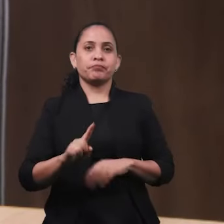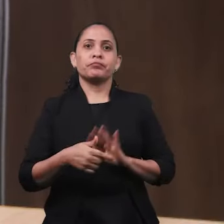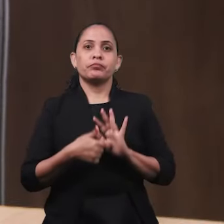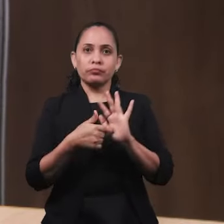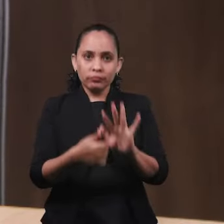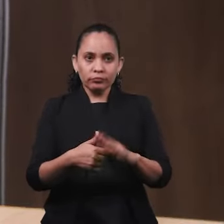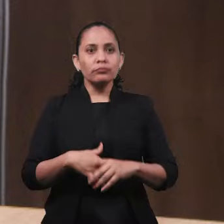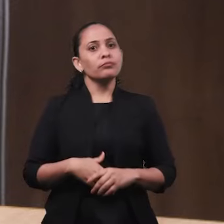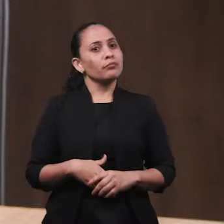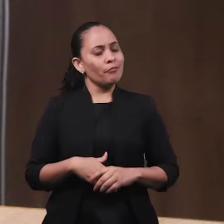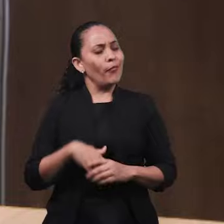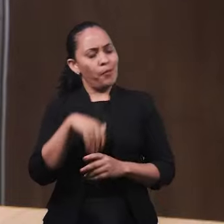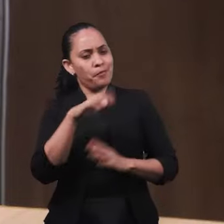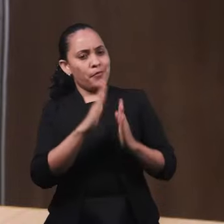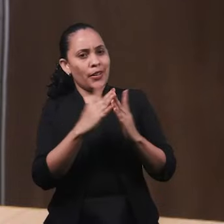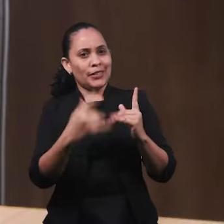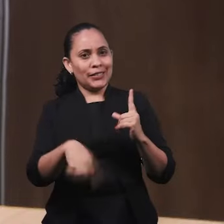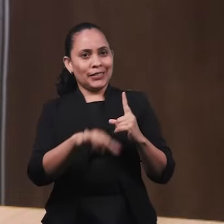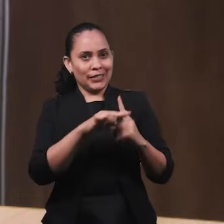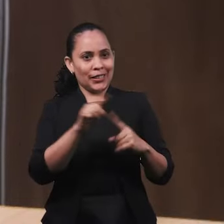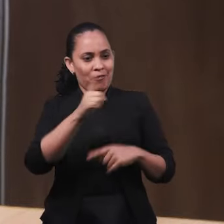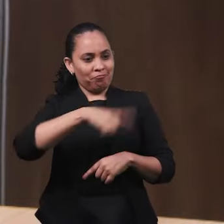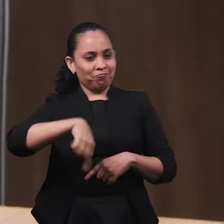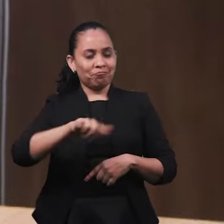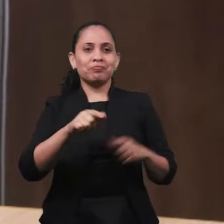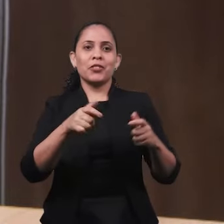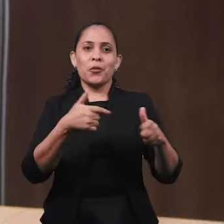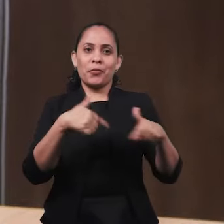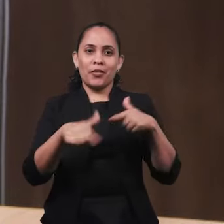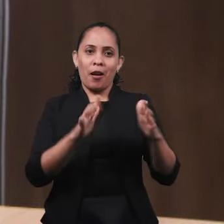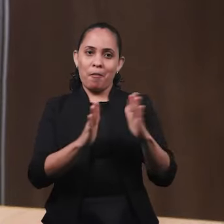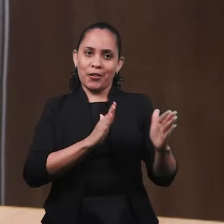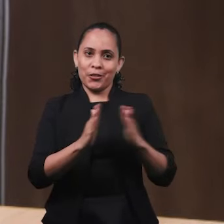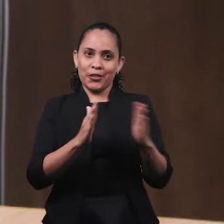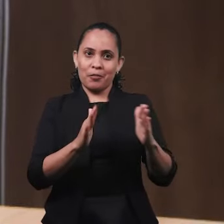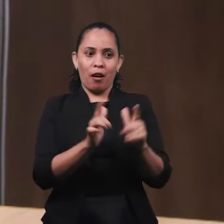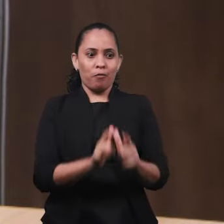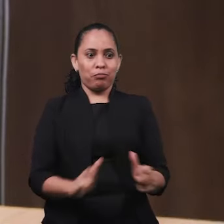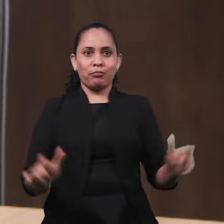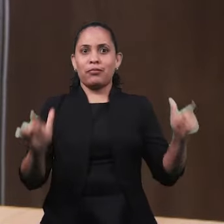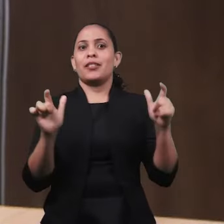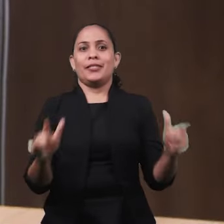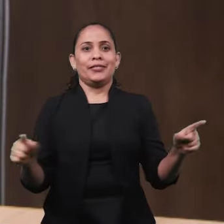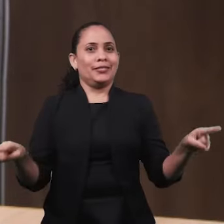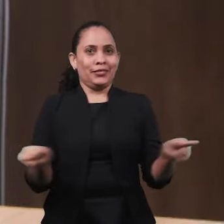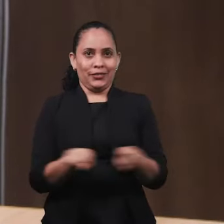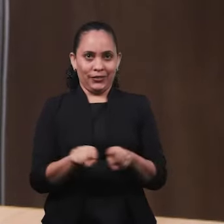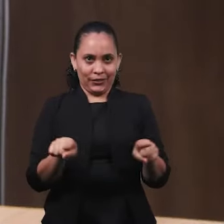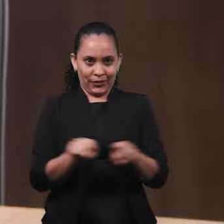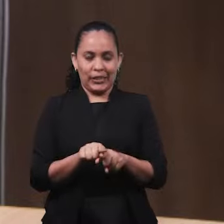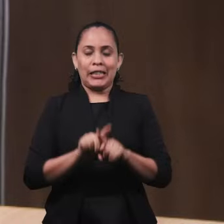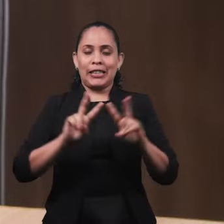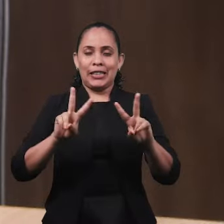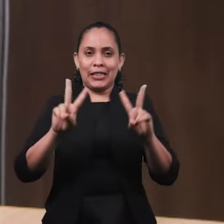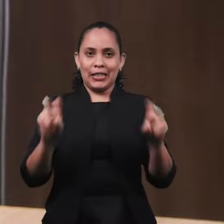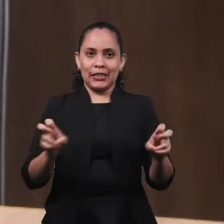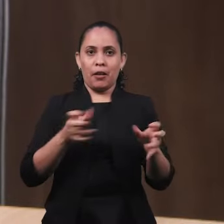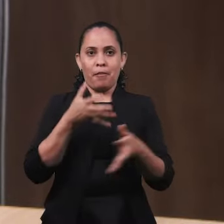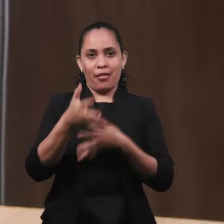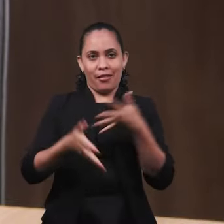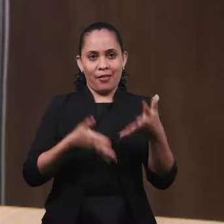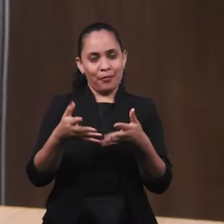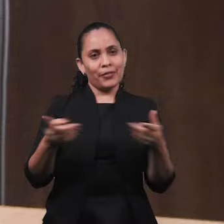trouxeram aqui sirvam, não é, para as igrejas que estão aí implementando o trabalho de acessibilidade e justamente nesse